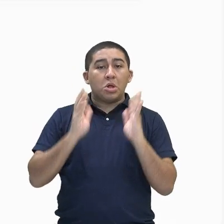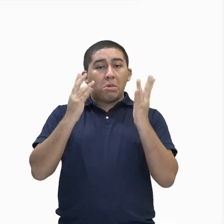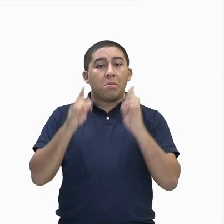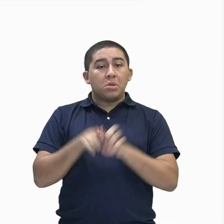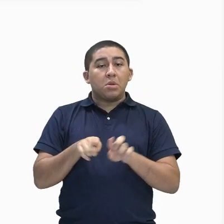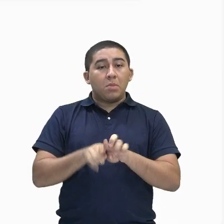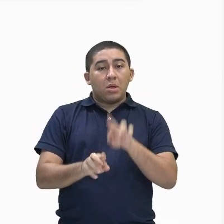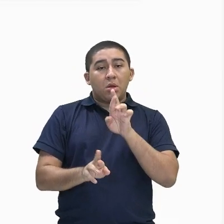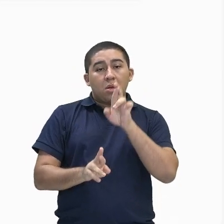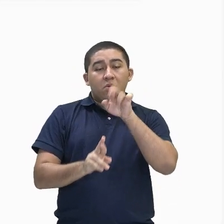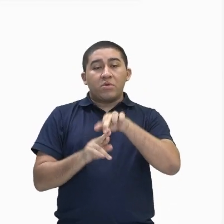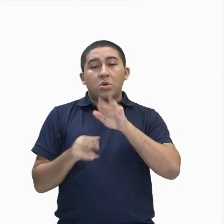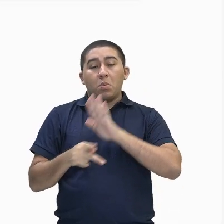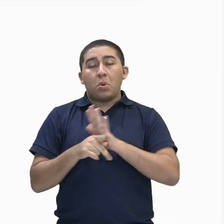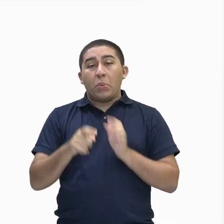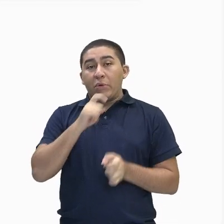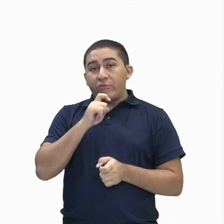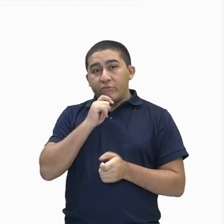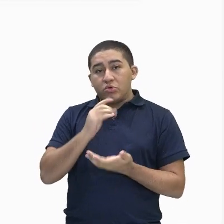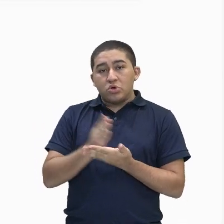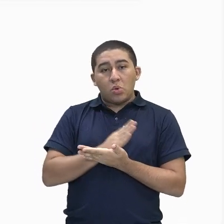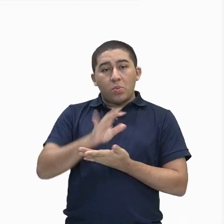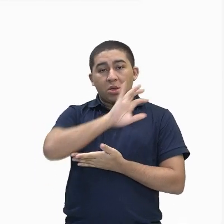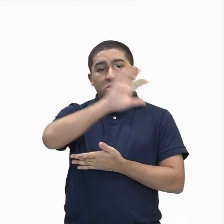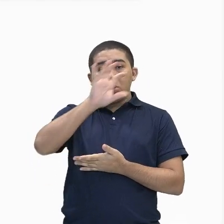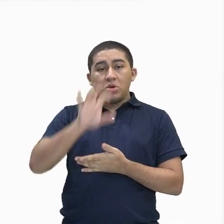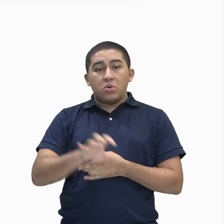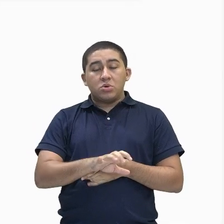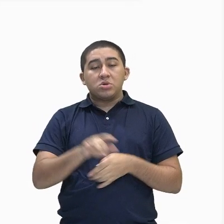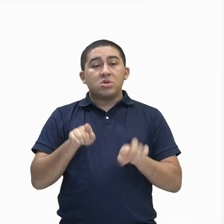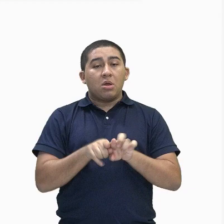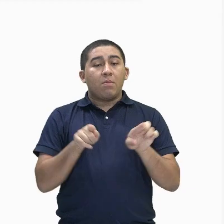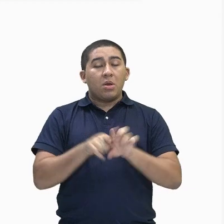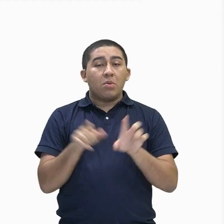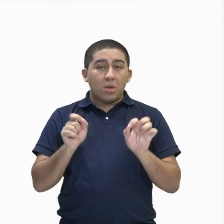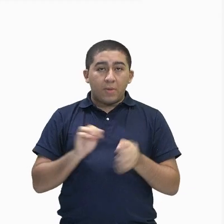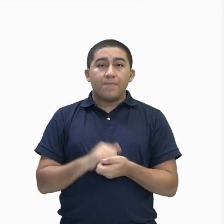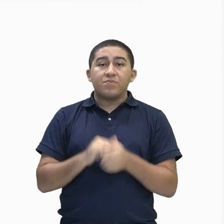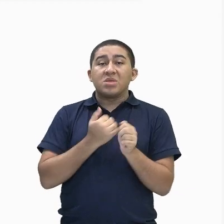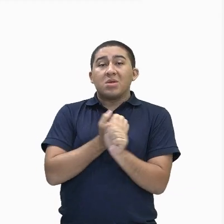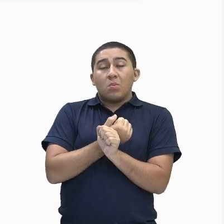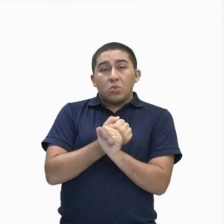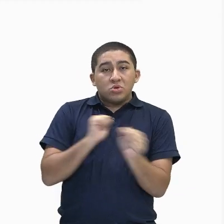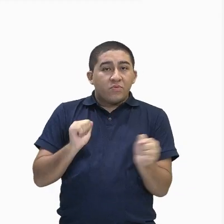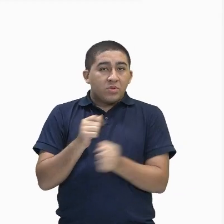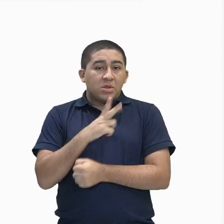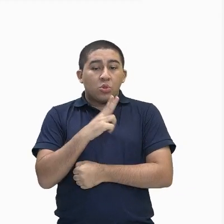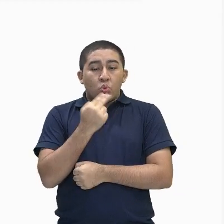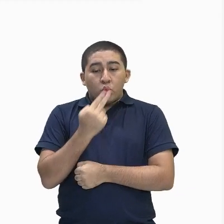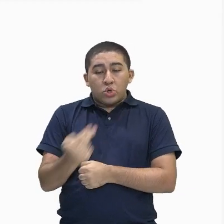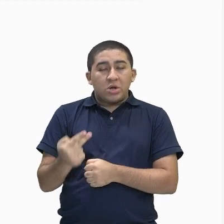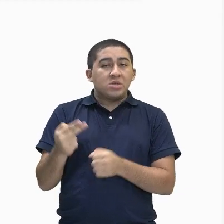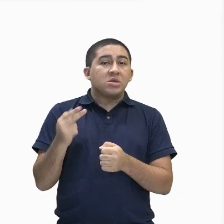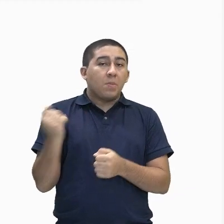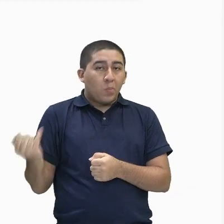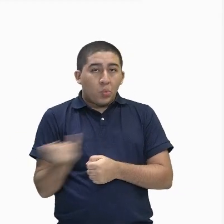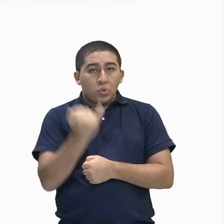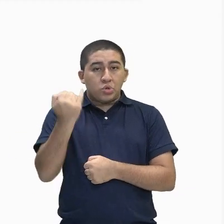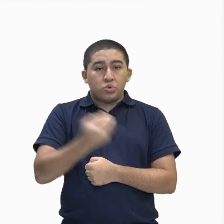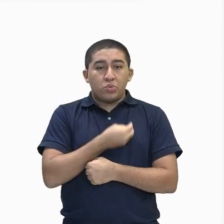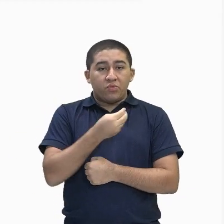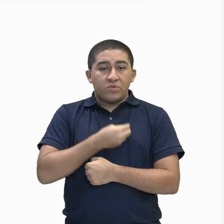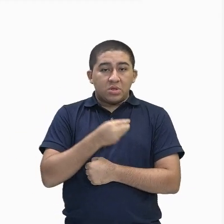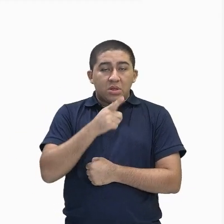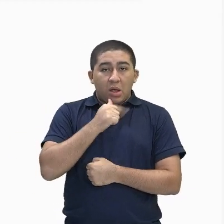o resfriamento de certas regiões e impactar o transporte de nutrientes essenciais para a vida